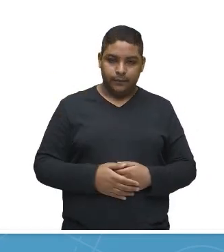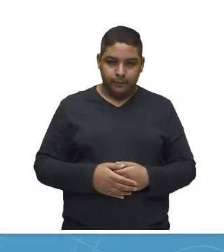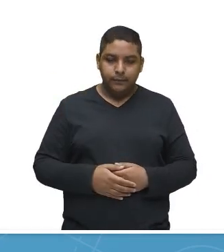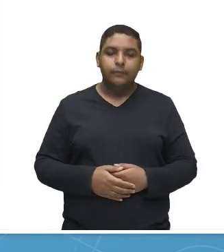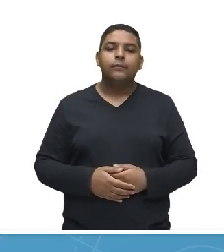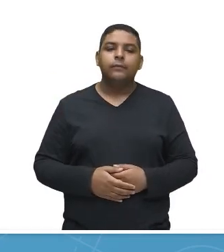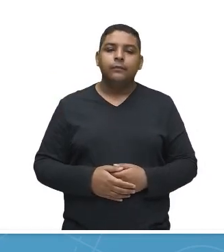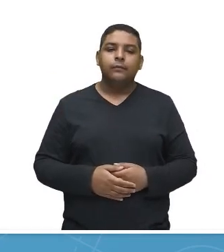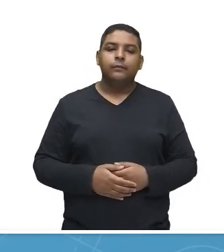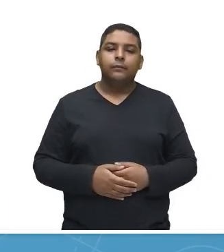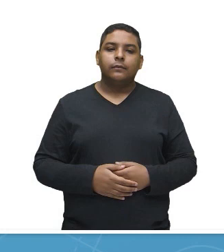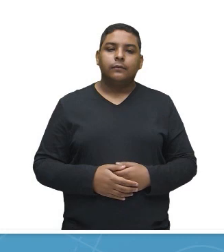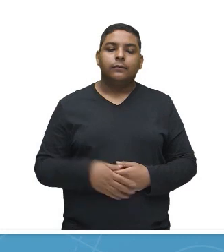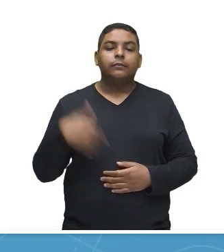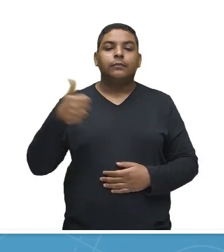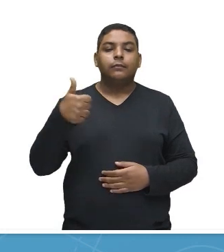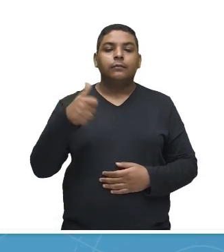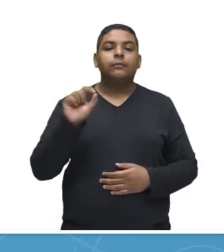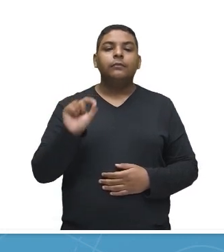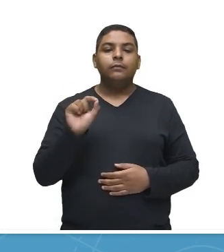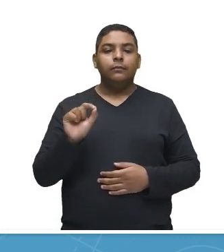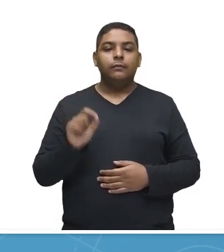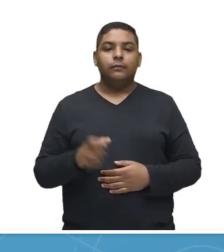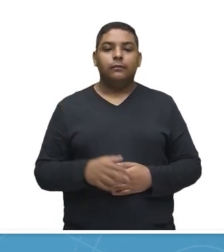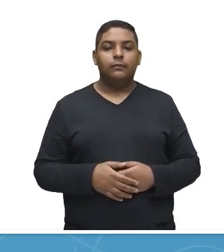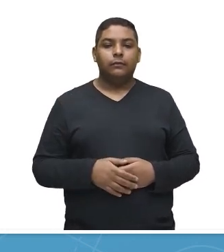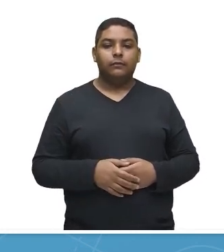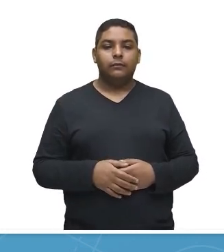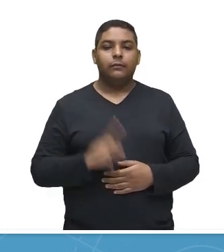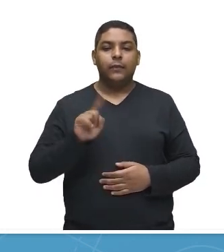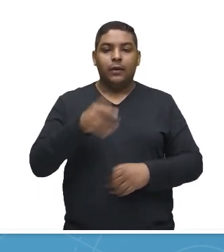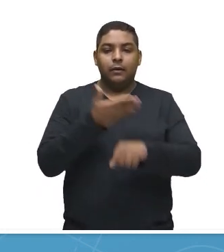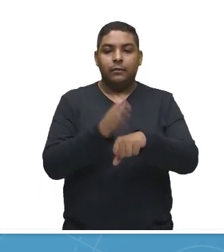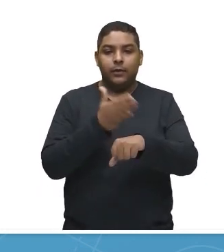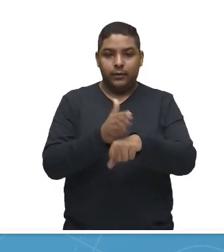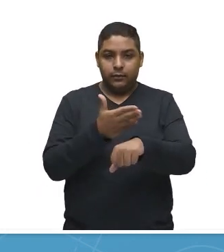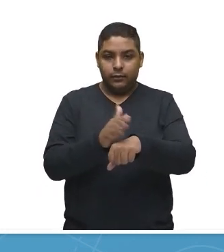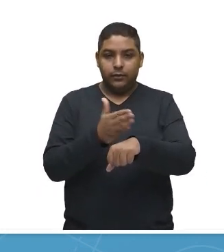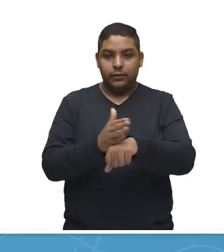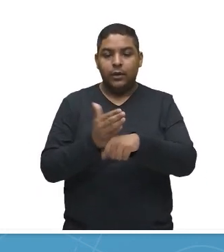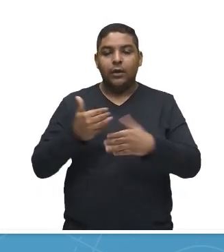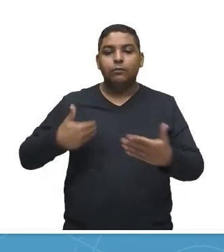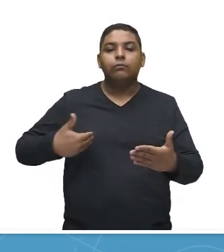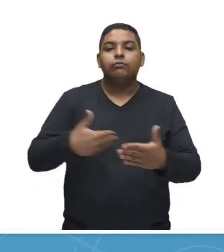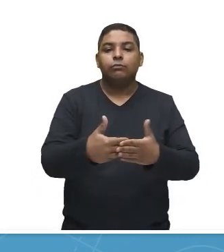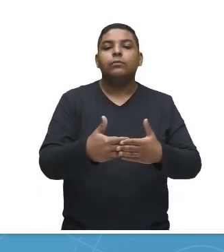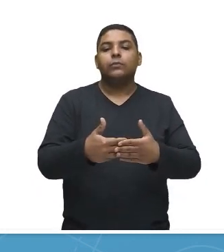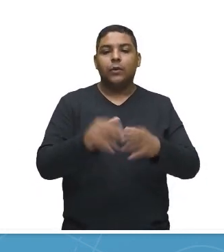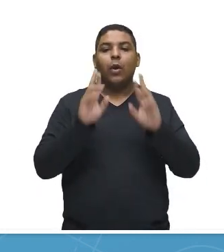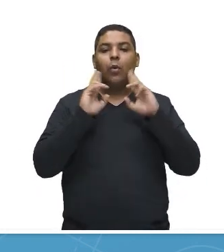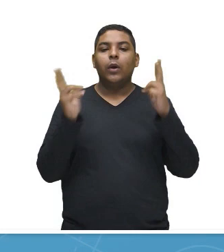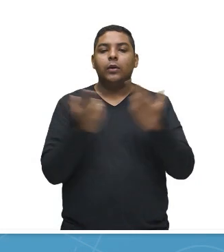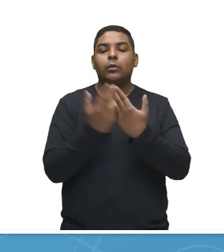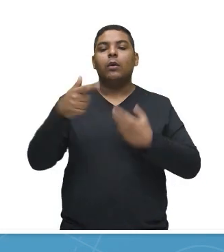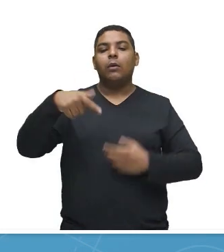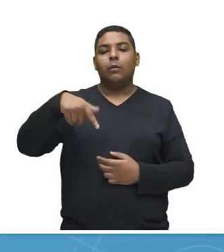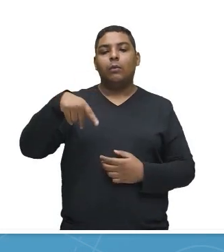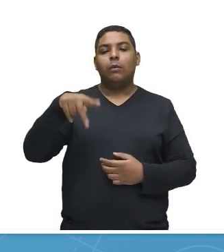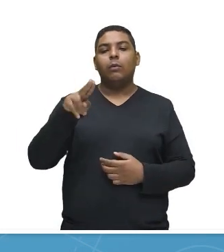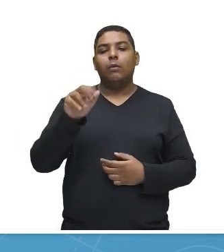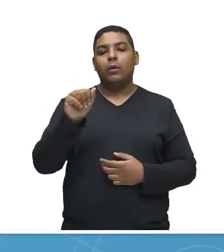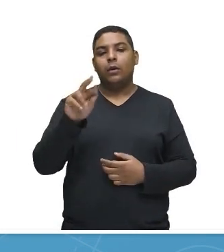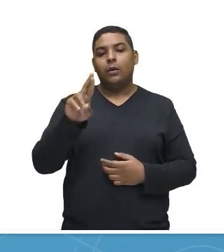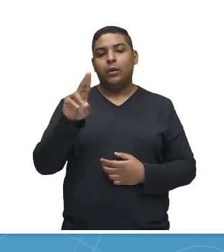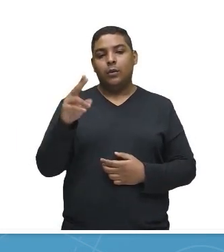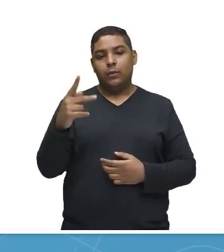olha só, na primeira dica dizia assim: praticado durante o ritual Quarupi. Eu acho que essa